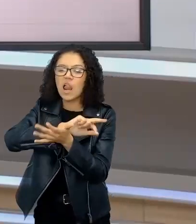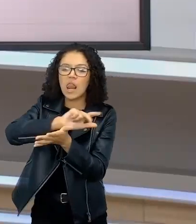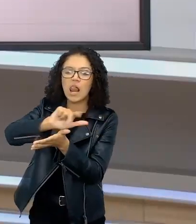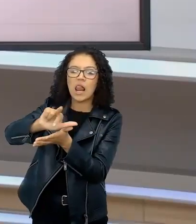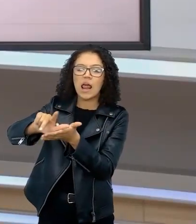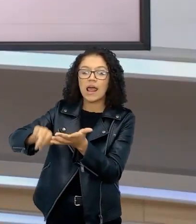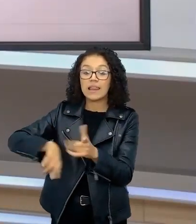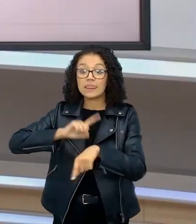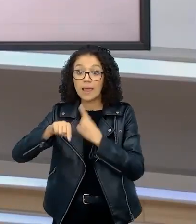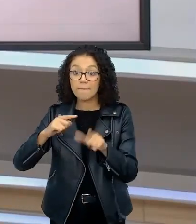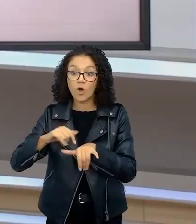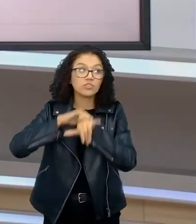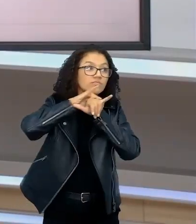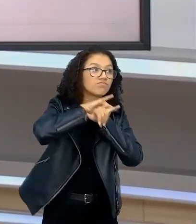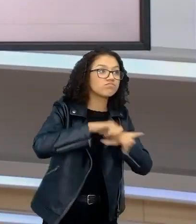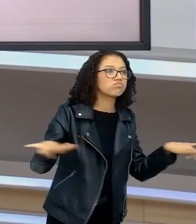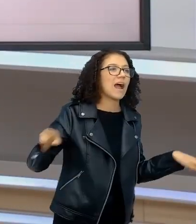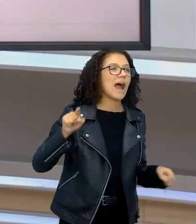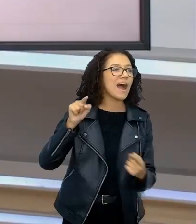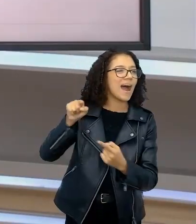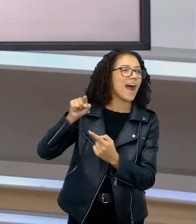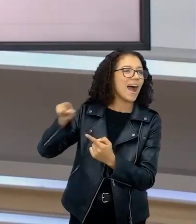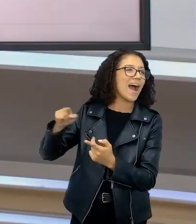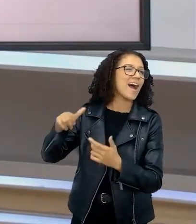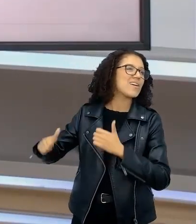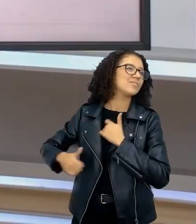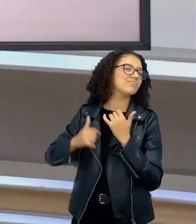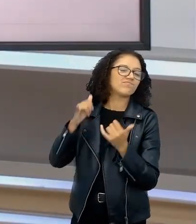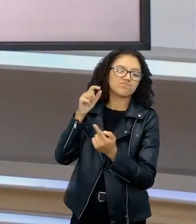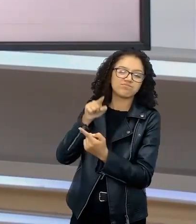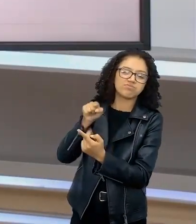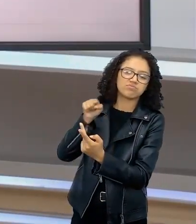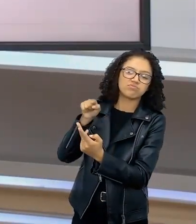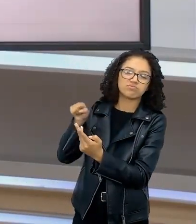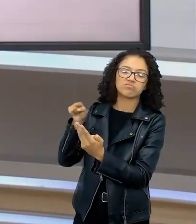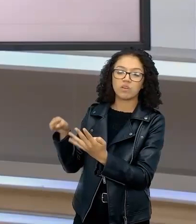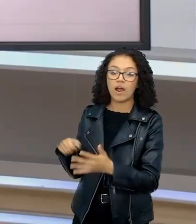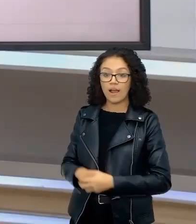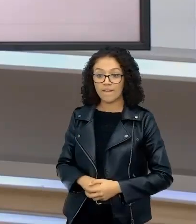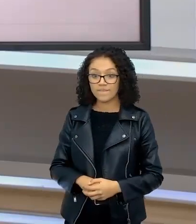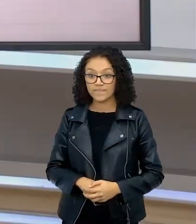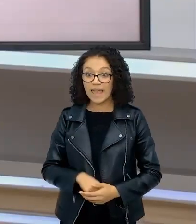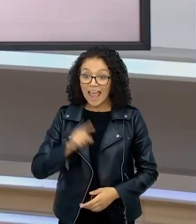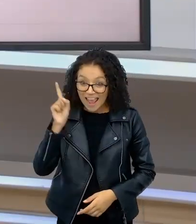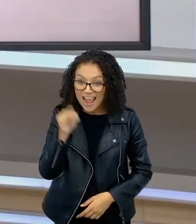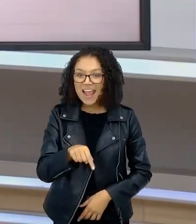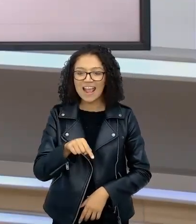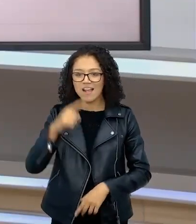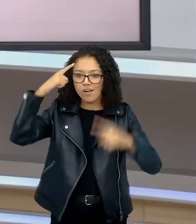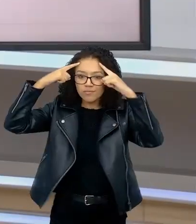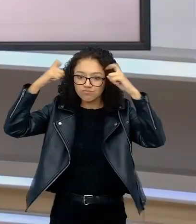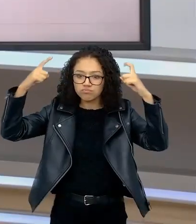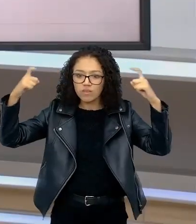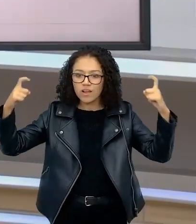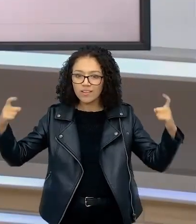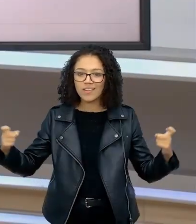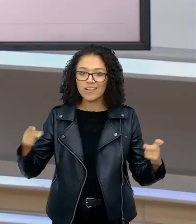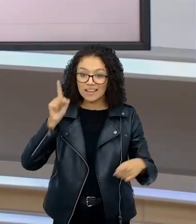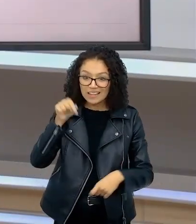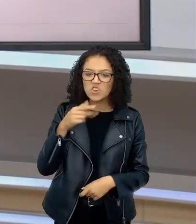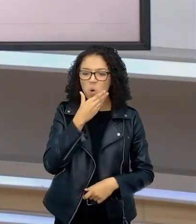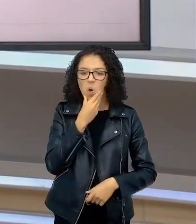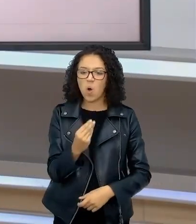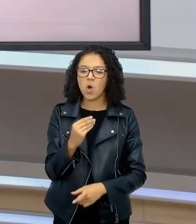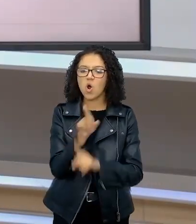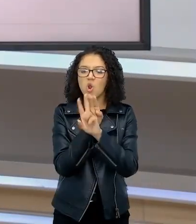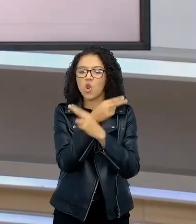corpo dela, essa menina sofre uma violência sexual. É essa masculinidade tóxica que fez